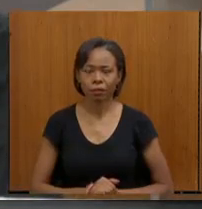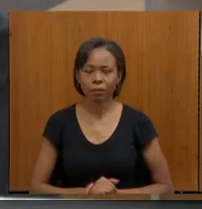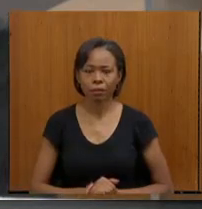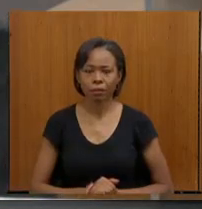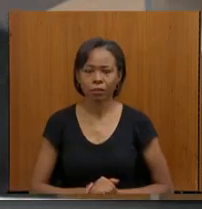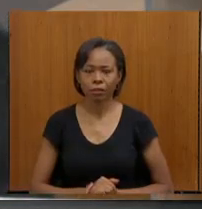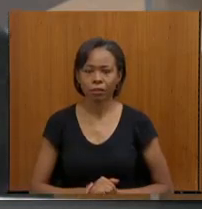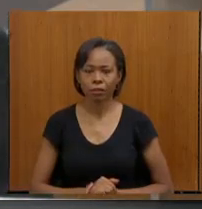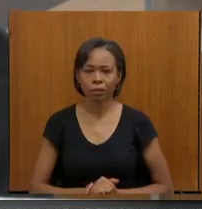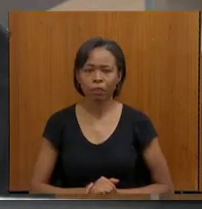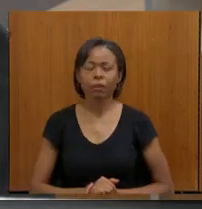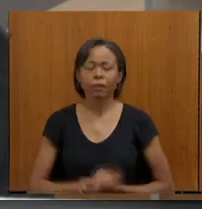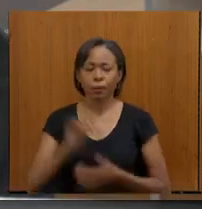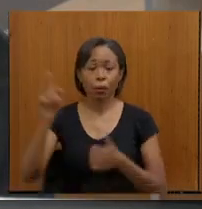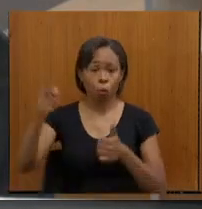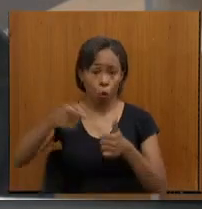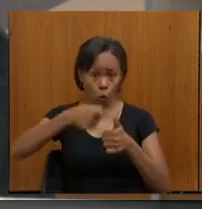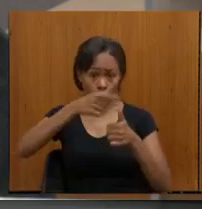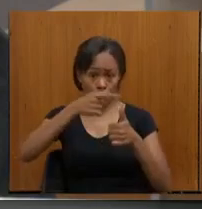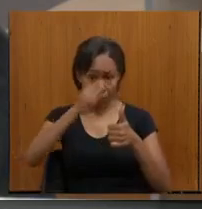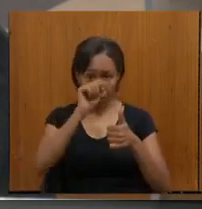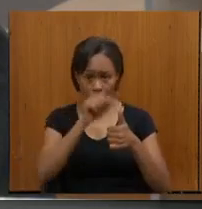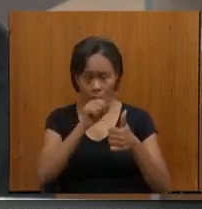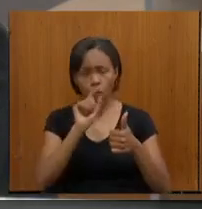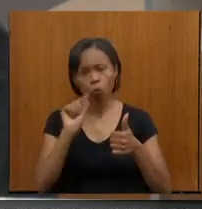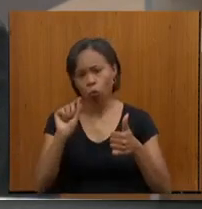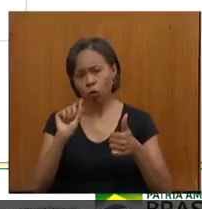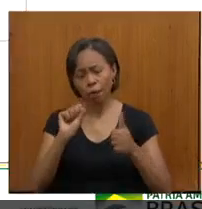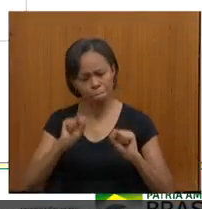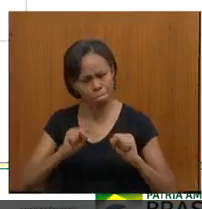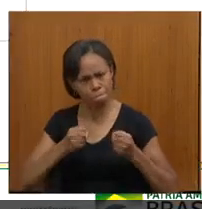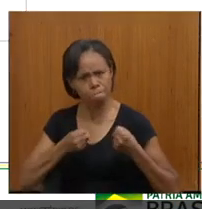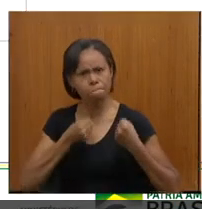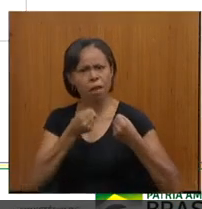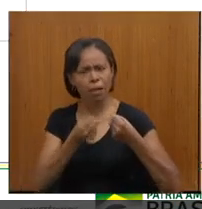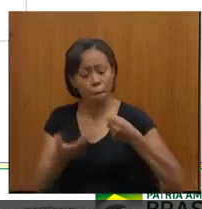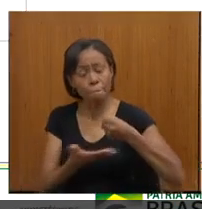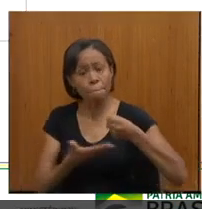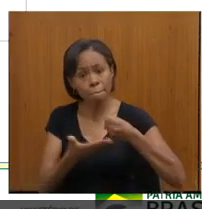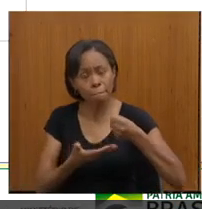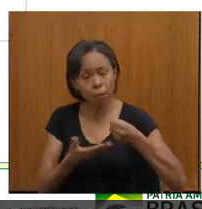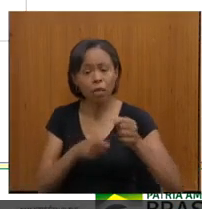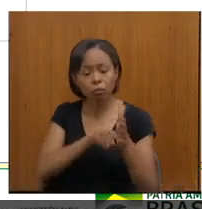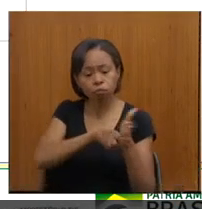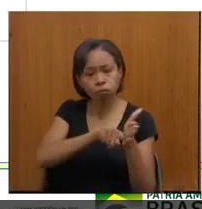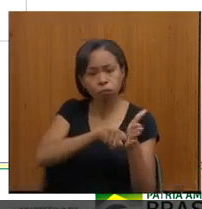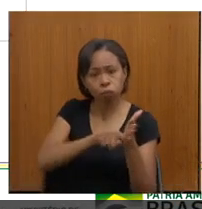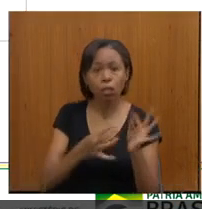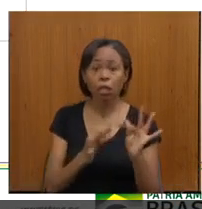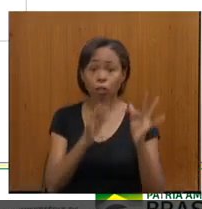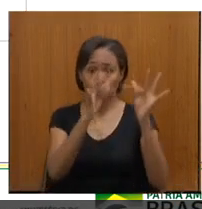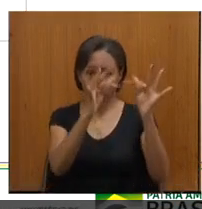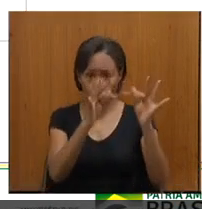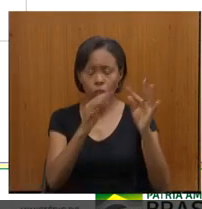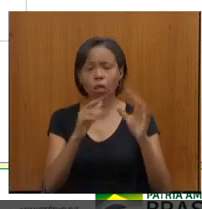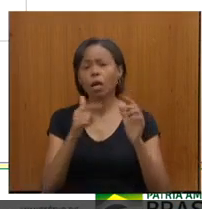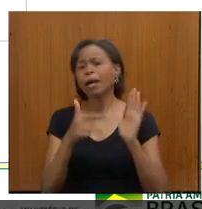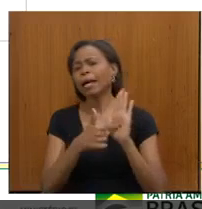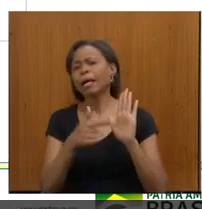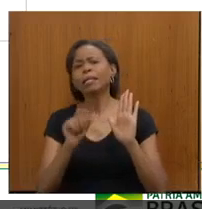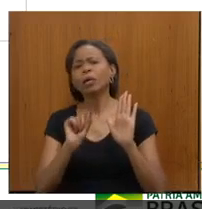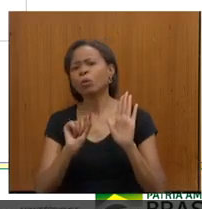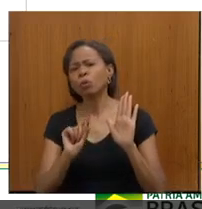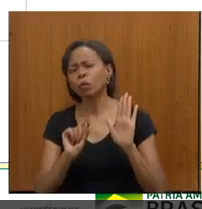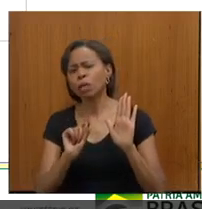bom Aqui é o primeiro eixo esse primeiro eixo de fortalecimento das bases científicos e tecnológicos nós podemos encontrar